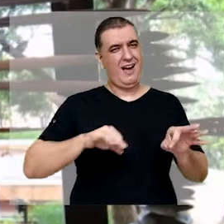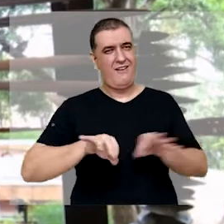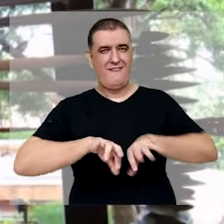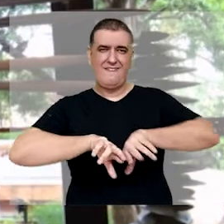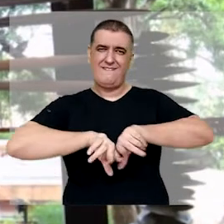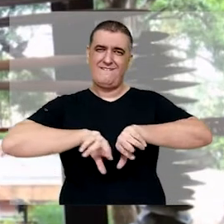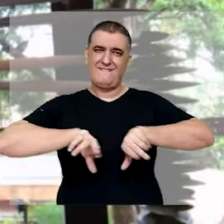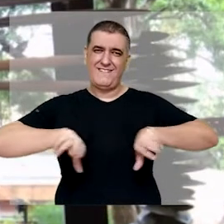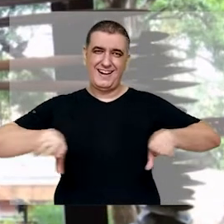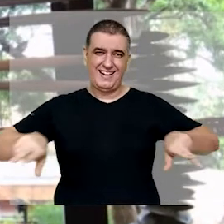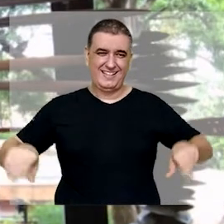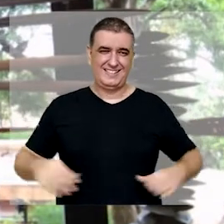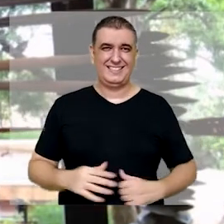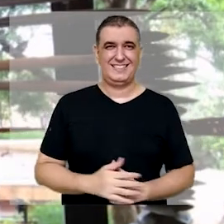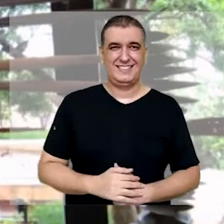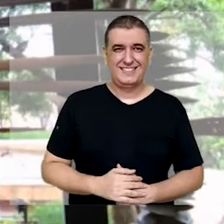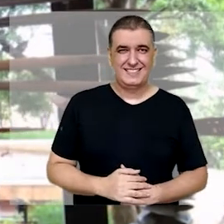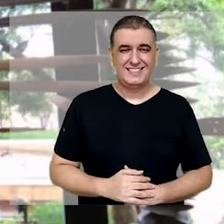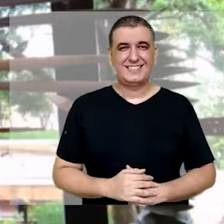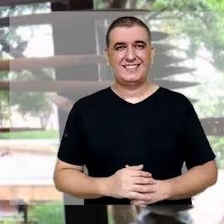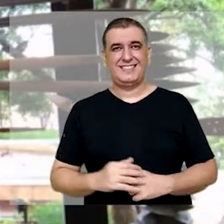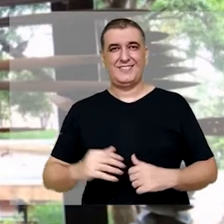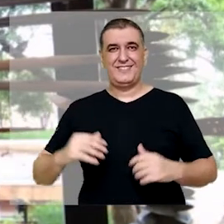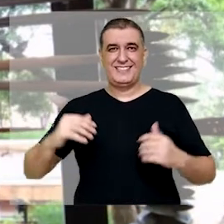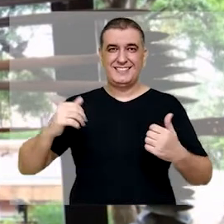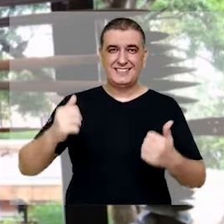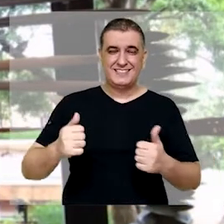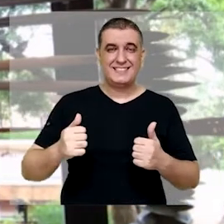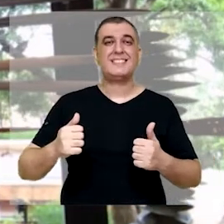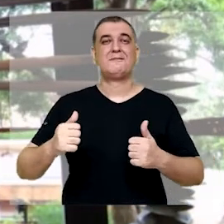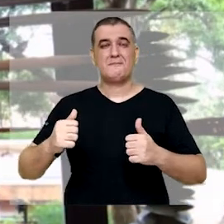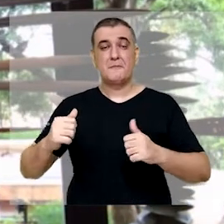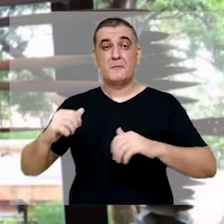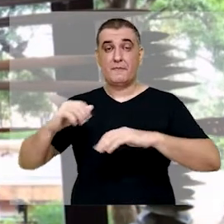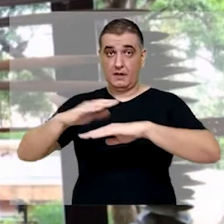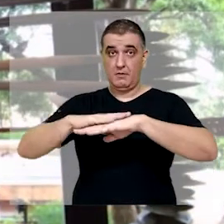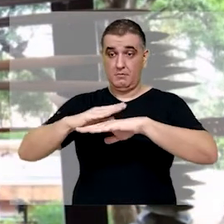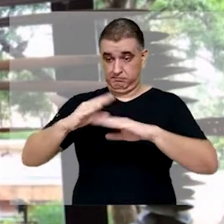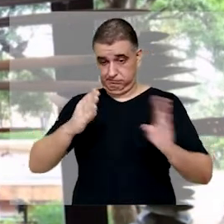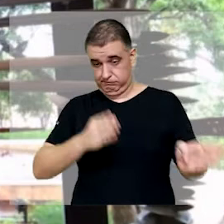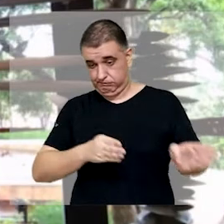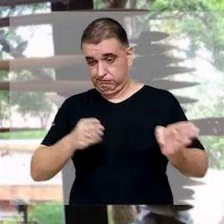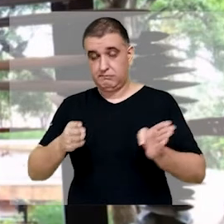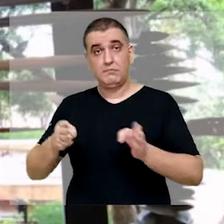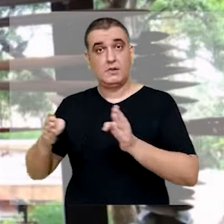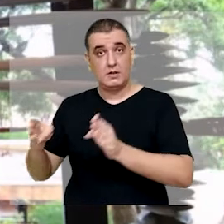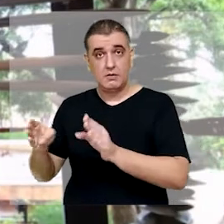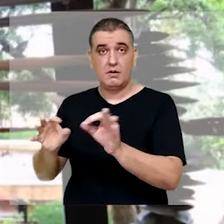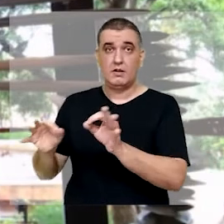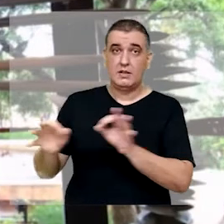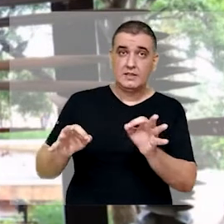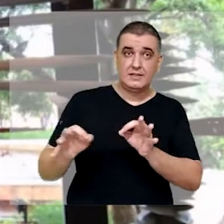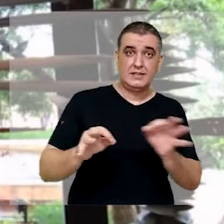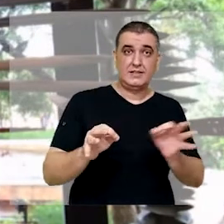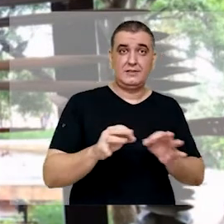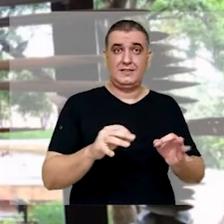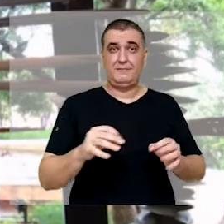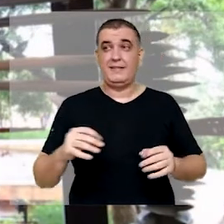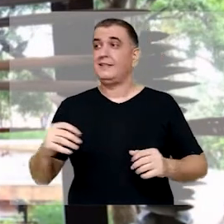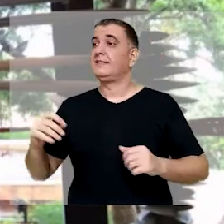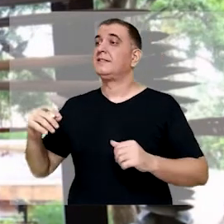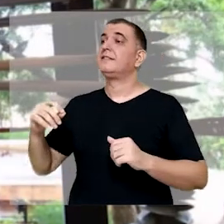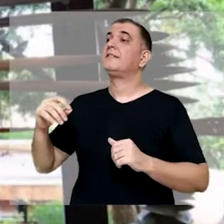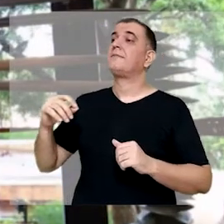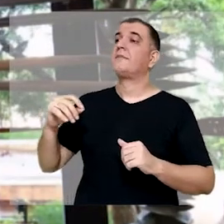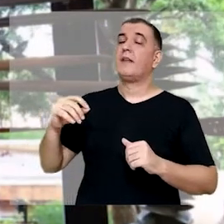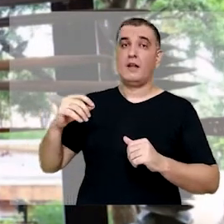deste módulo por processos de multiplicação que a indústria utiliza muito, ou seja, eu faço um molde de gesso,